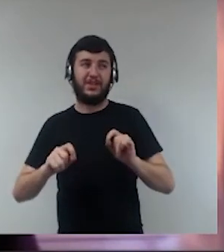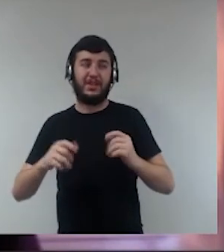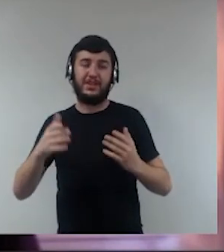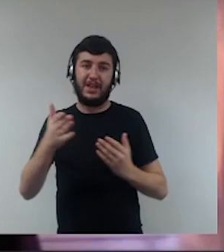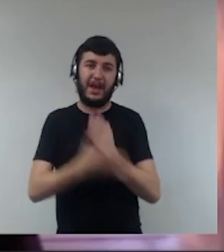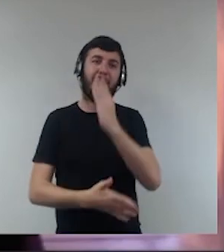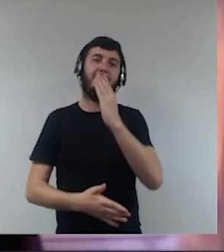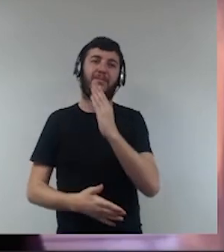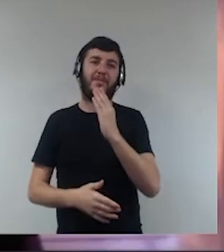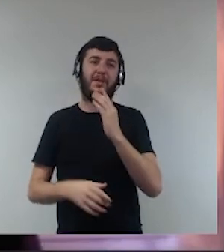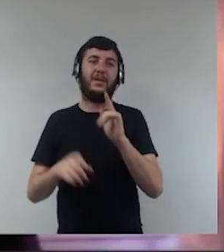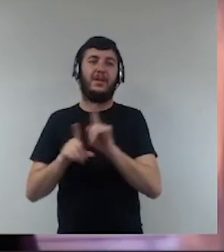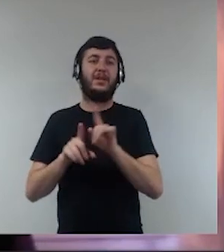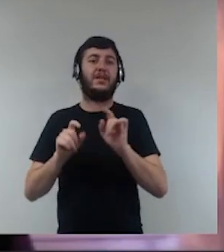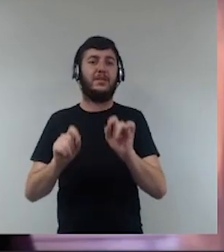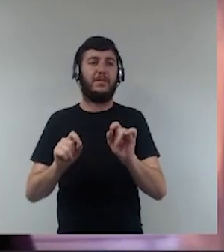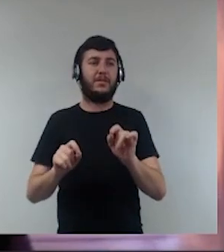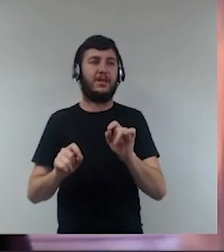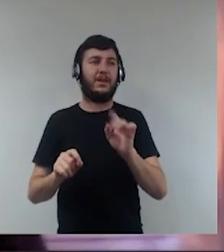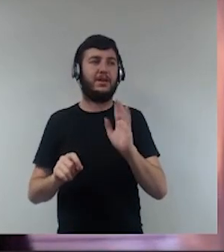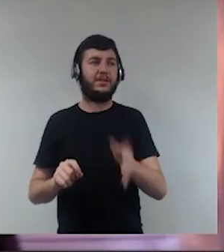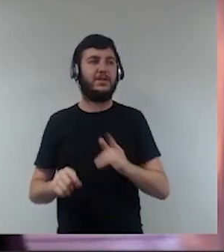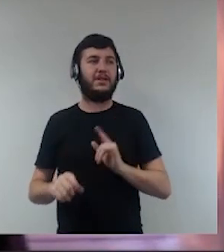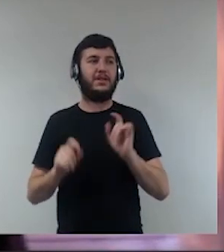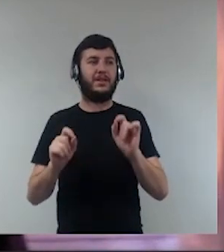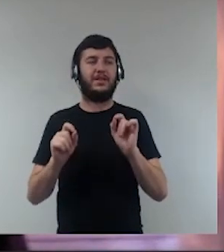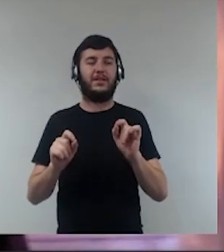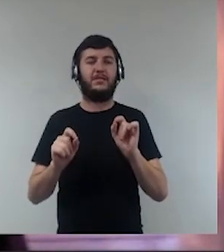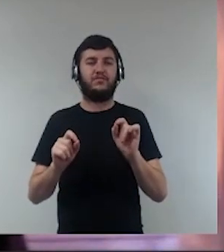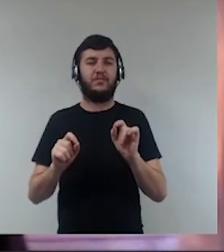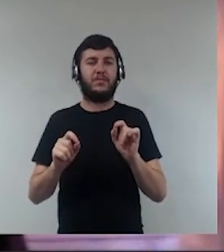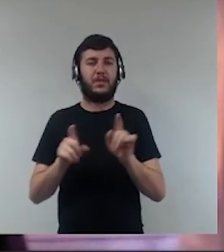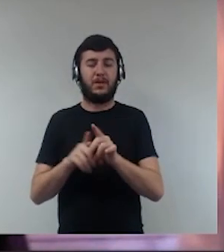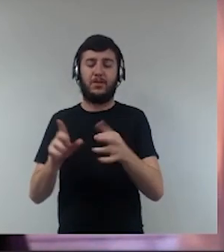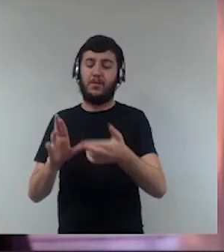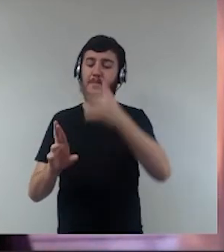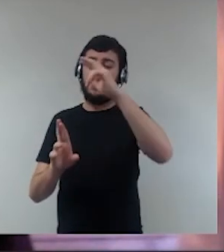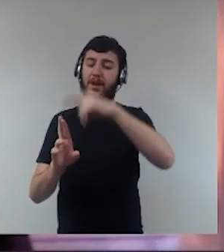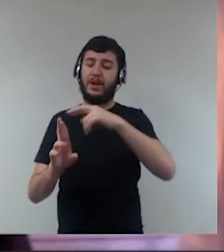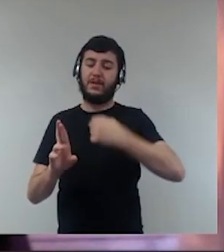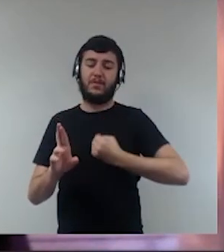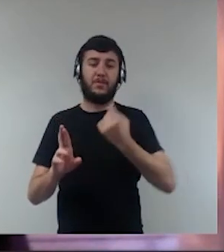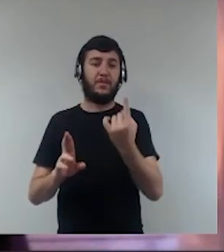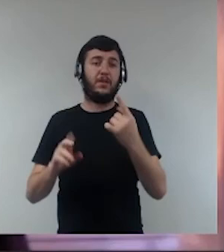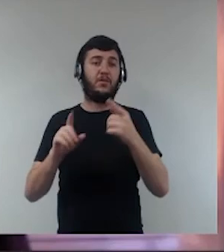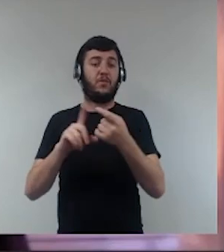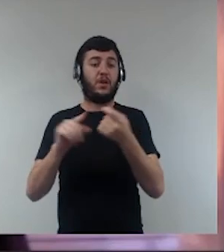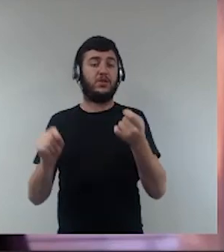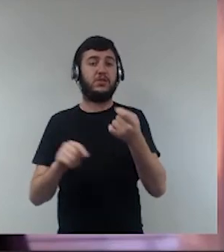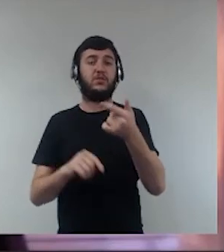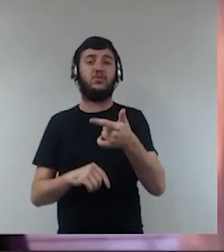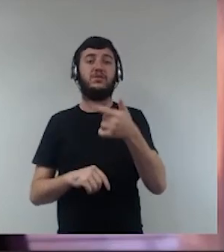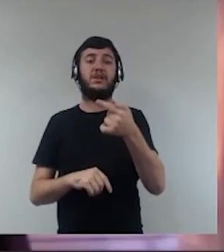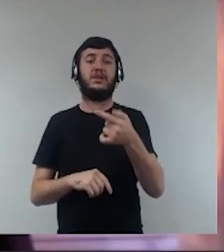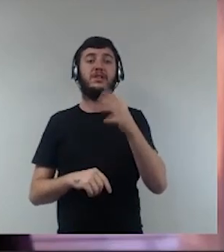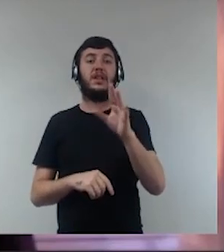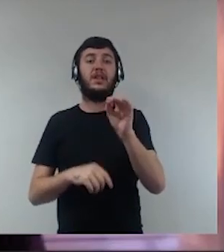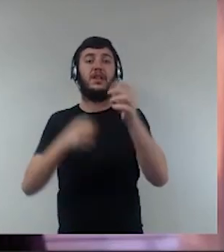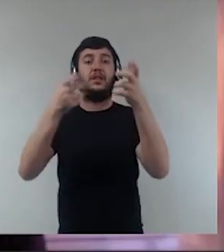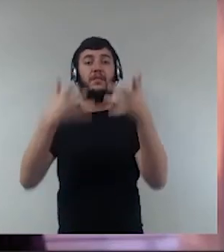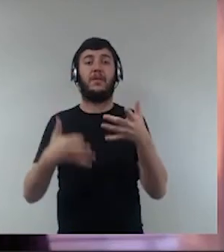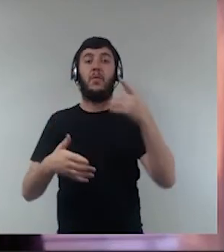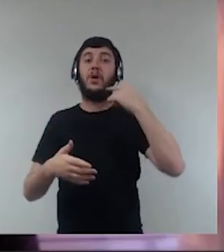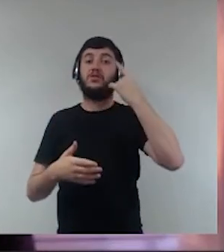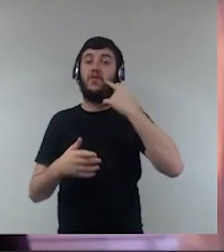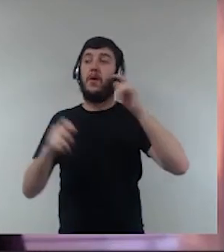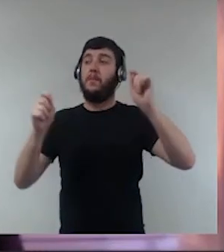aqui a consideração a respeito do artigo 269, parágrafo 1º, conjugado com o artigo 270, em que o advogado de uma parte pode